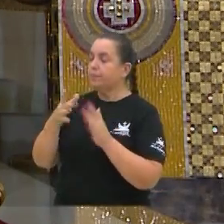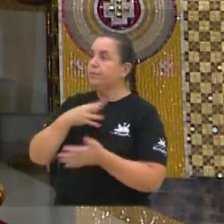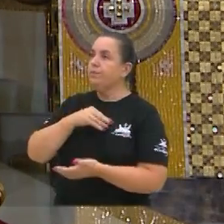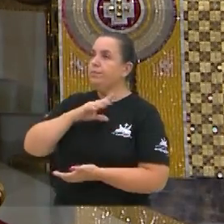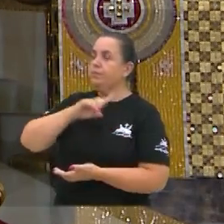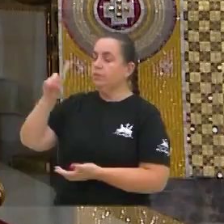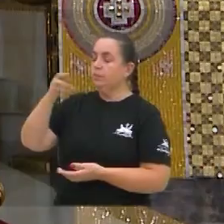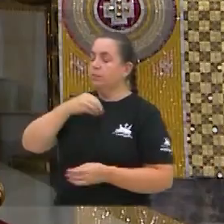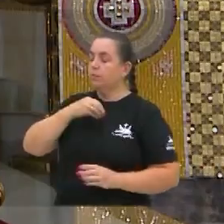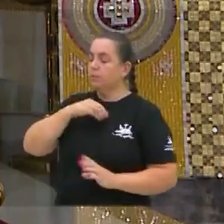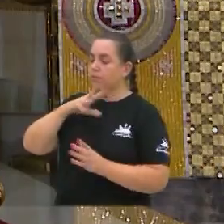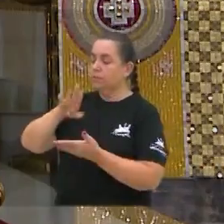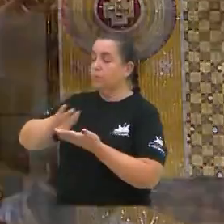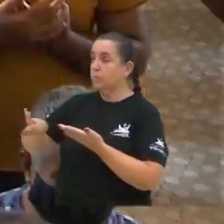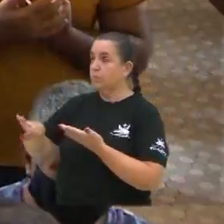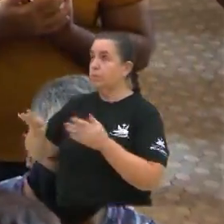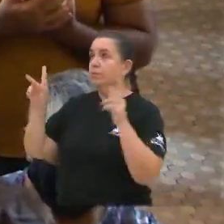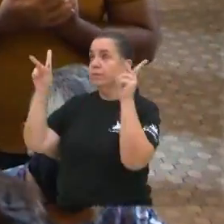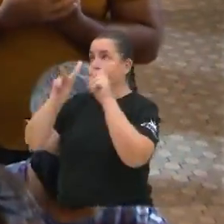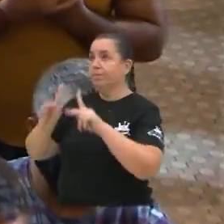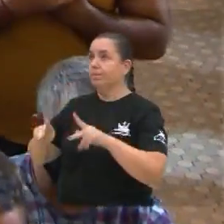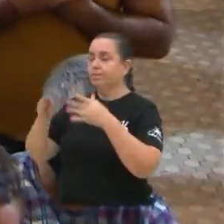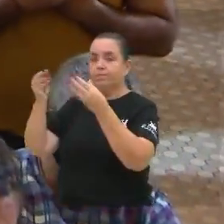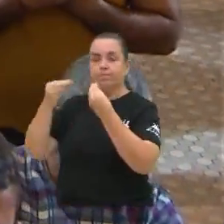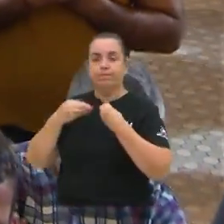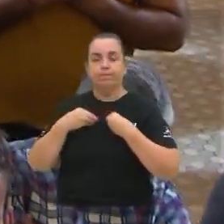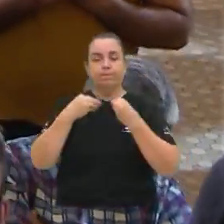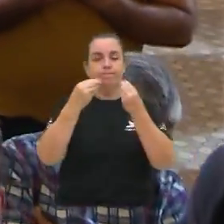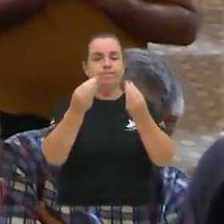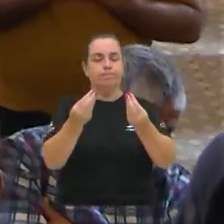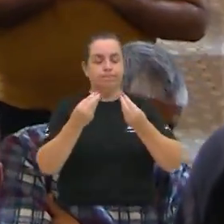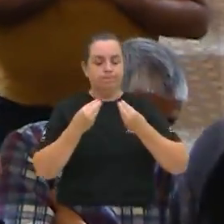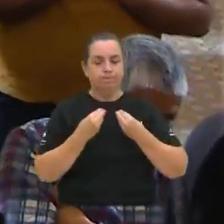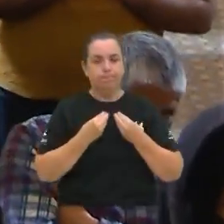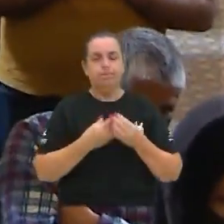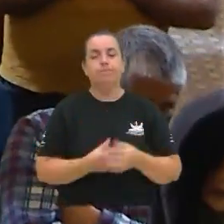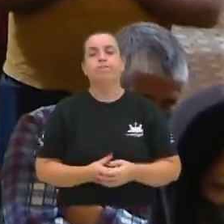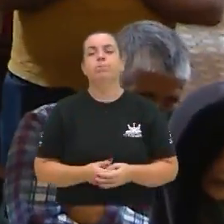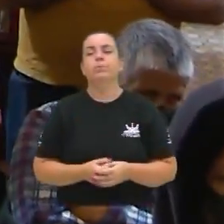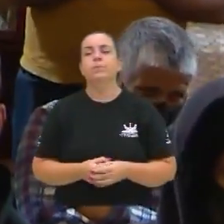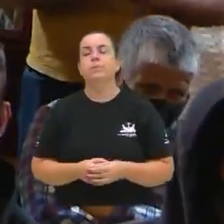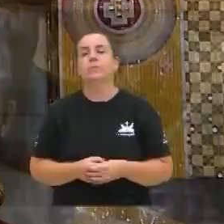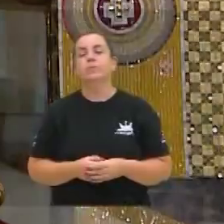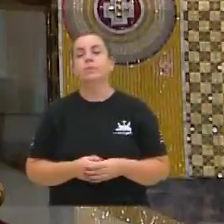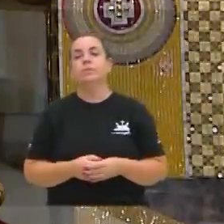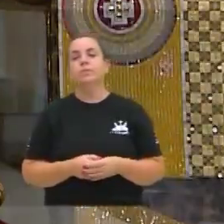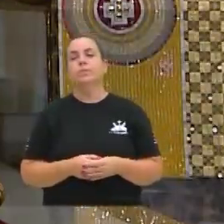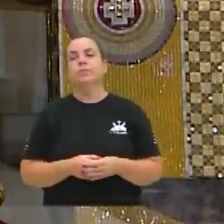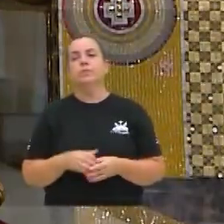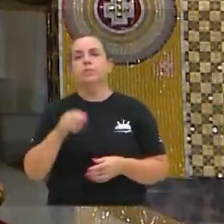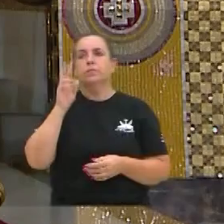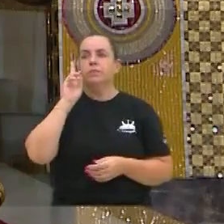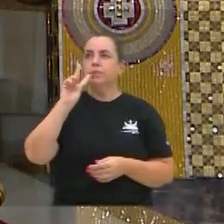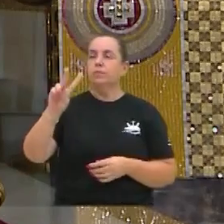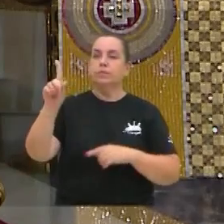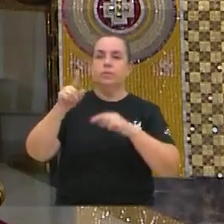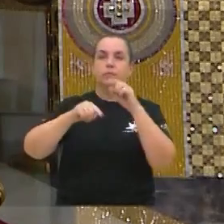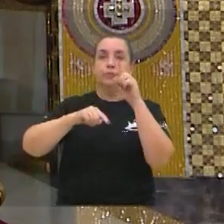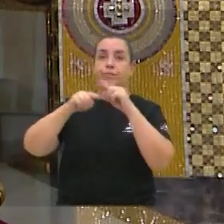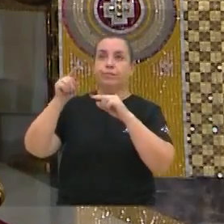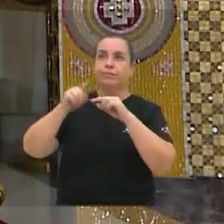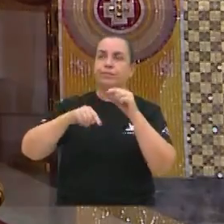nós. Cordeiro de Deus, que tirais o pecado do mundo, dai-nos a paz. Vimos a sua estrela